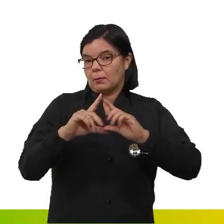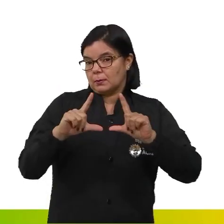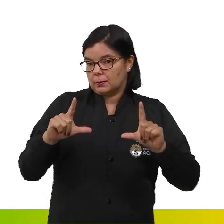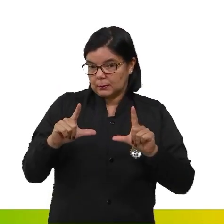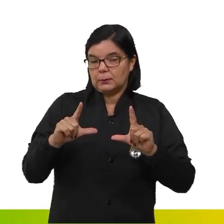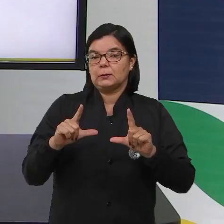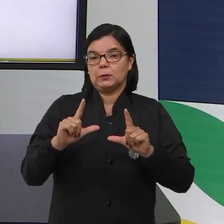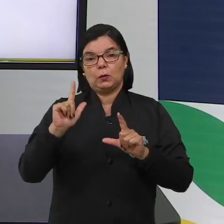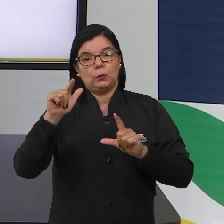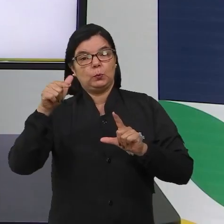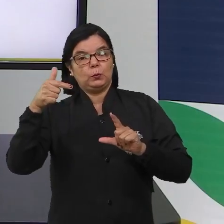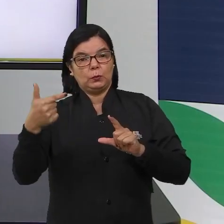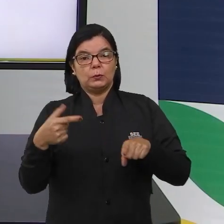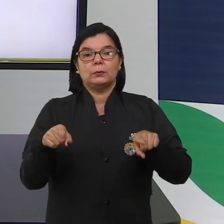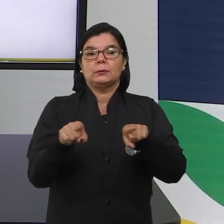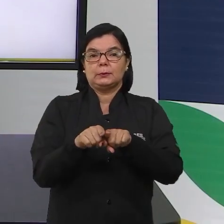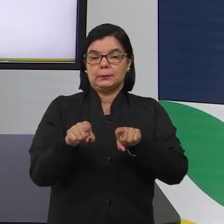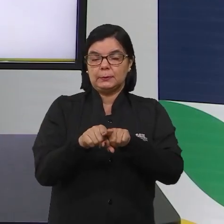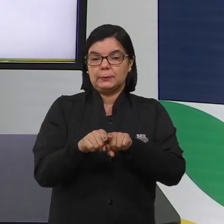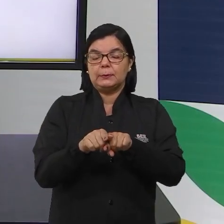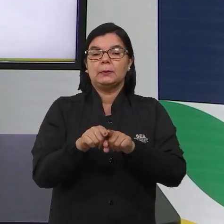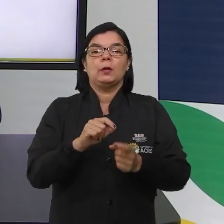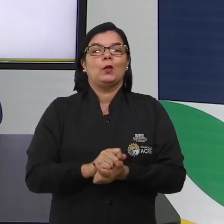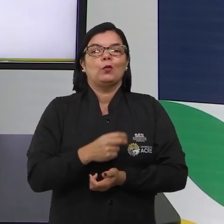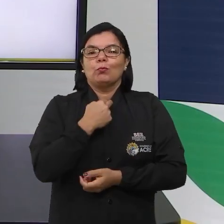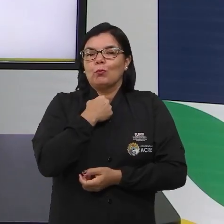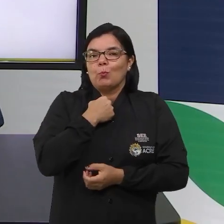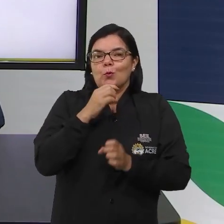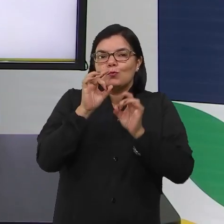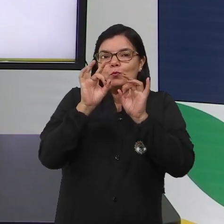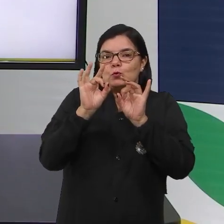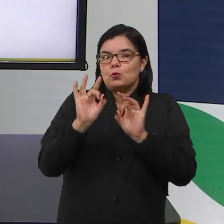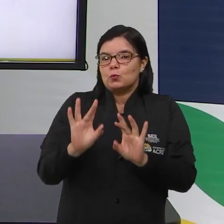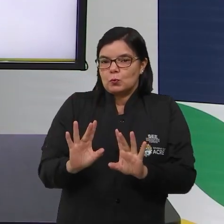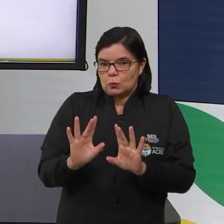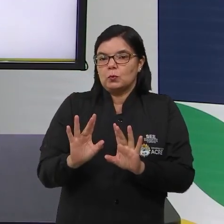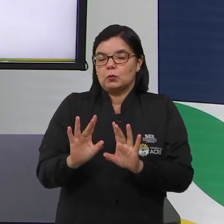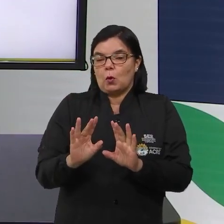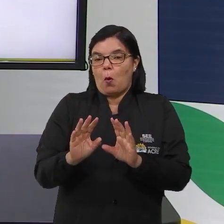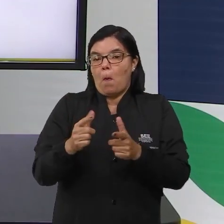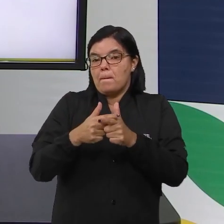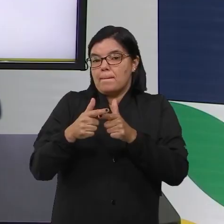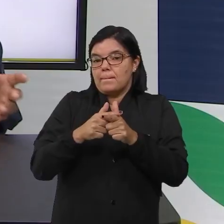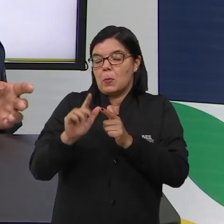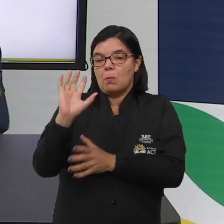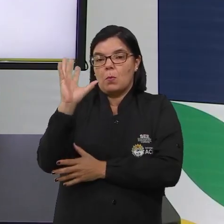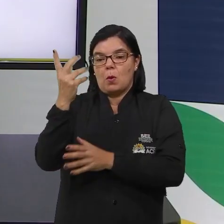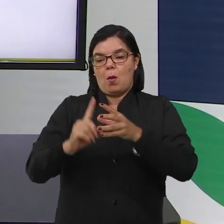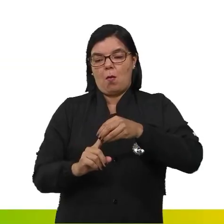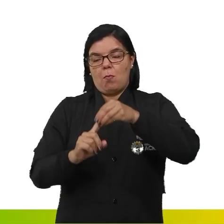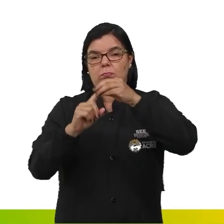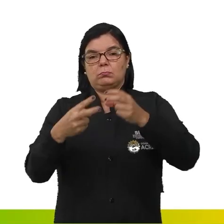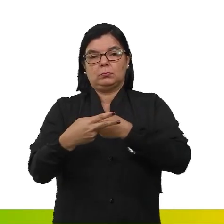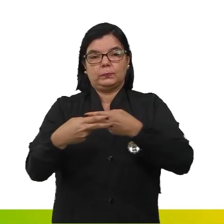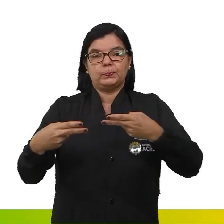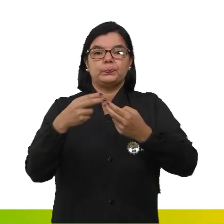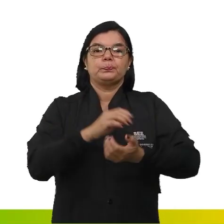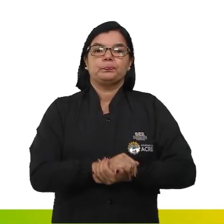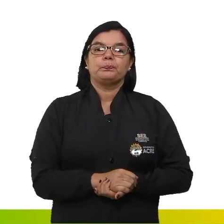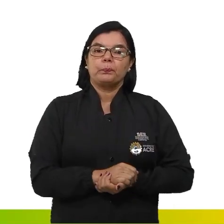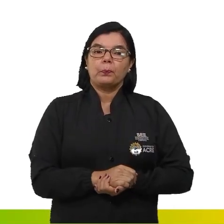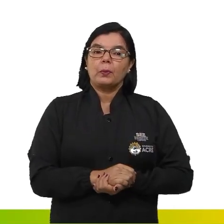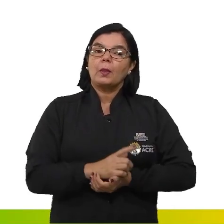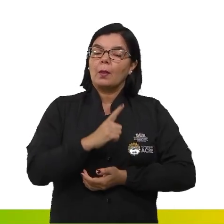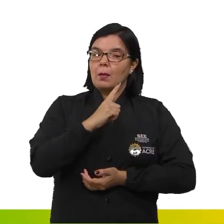por isso e por outras razões também, né? A gente não pode atribuir a crise climática a uma única coisa. Agora, nós